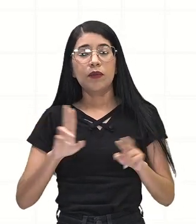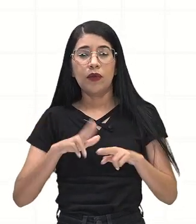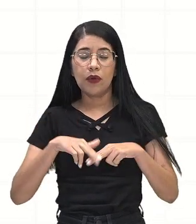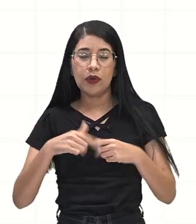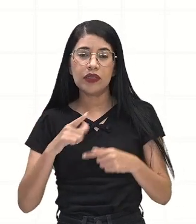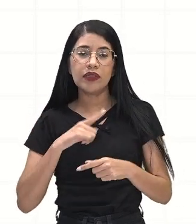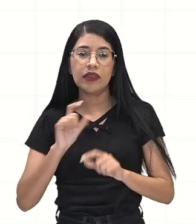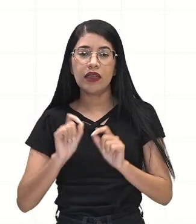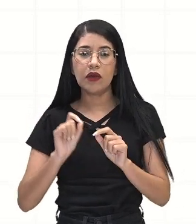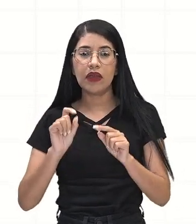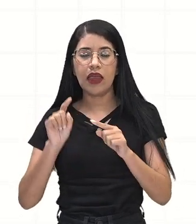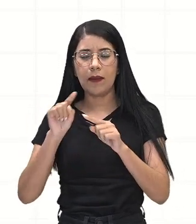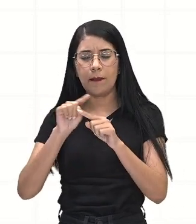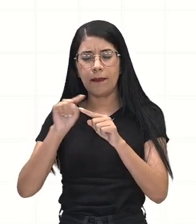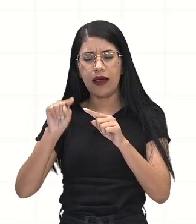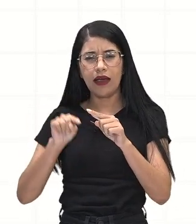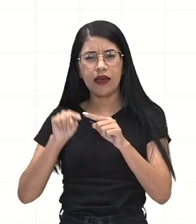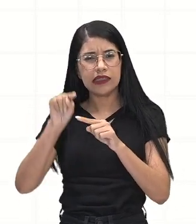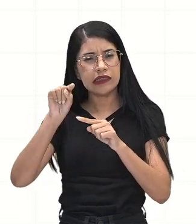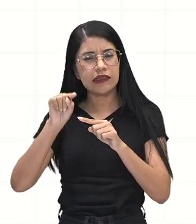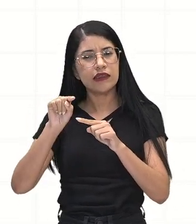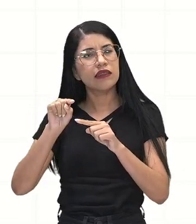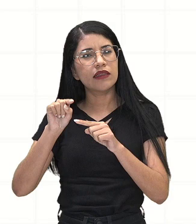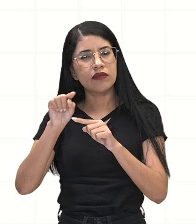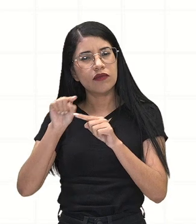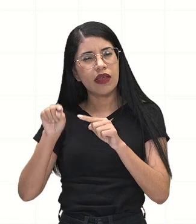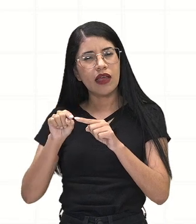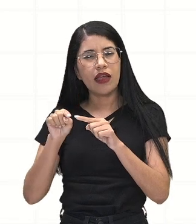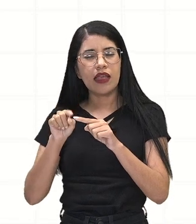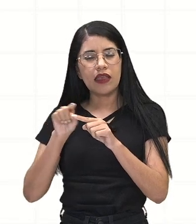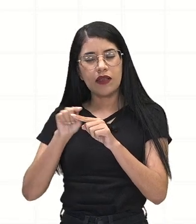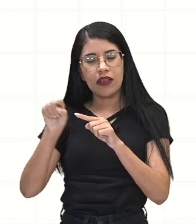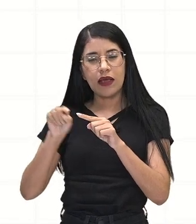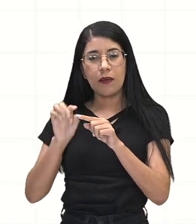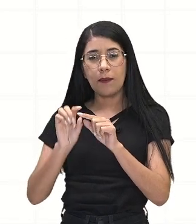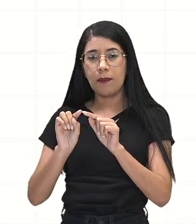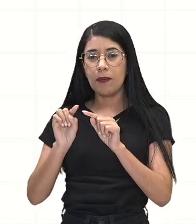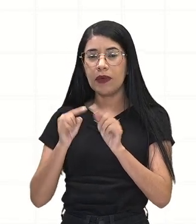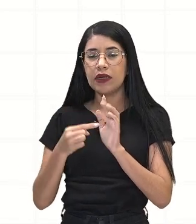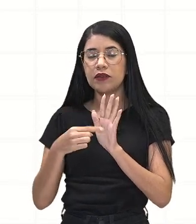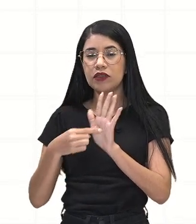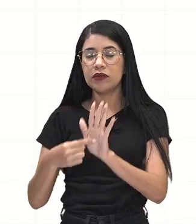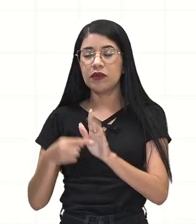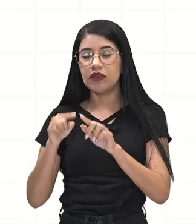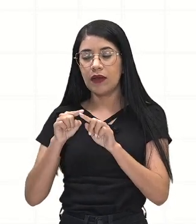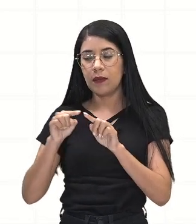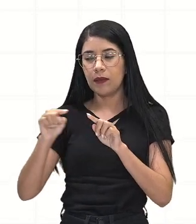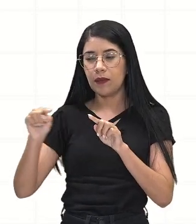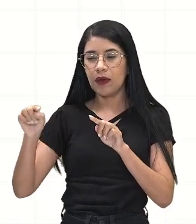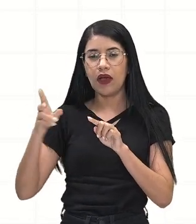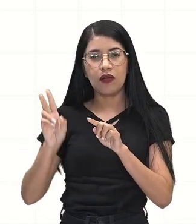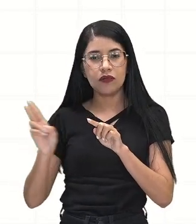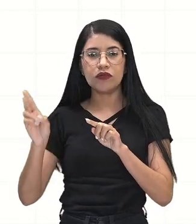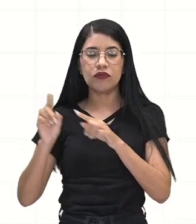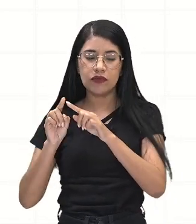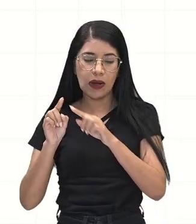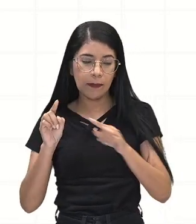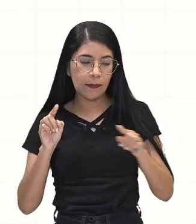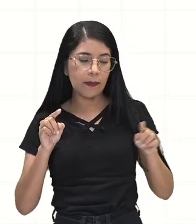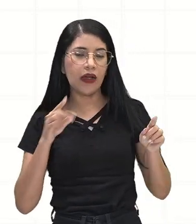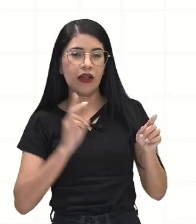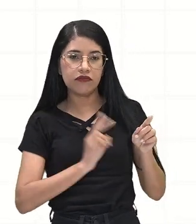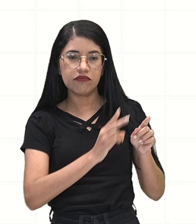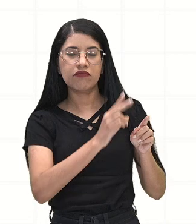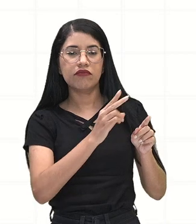essa flecha aqui, dizendo que esse segmento continua para os lados. Beleza? E aí o que é que eu